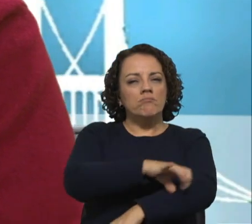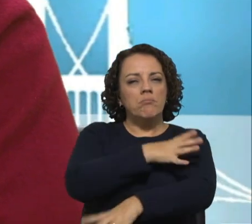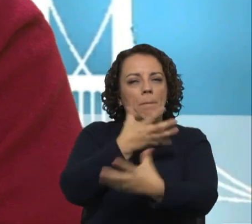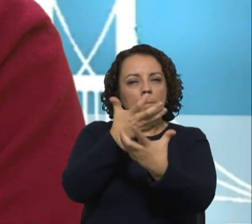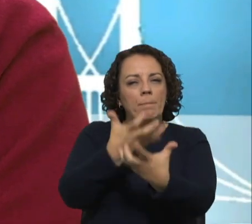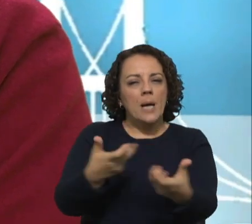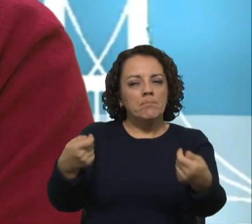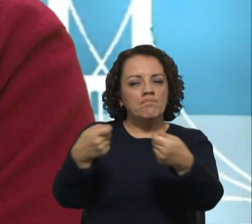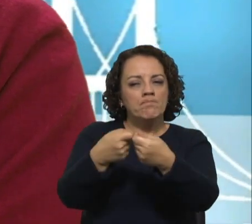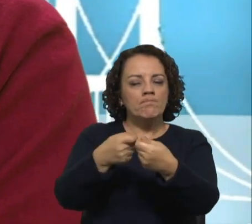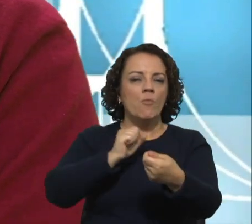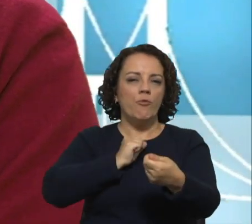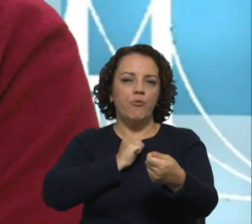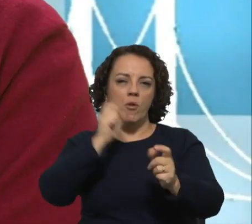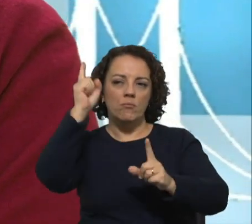como eu procurei fotografar